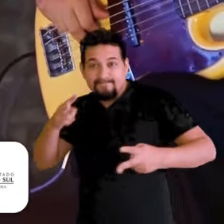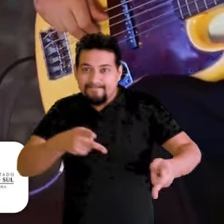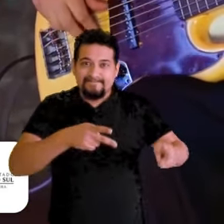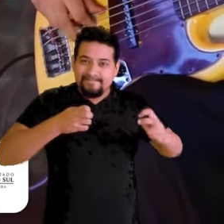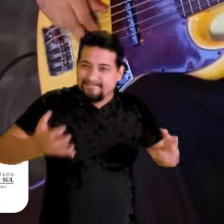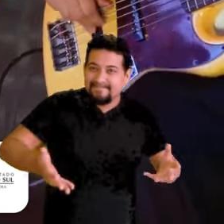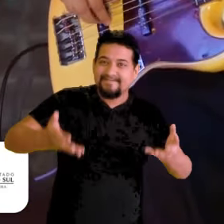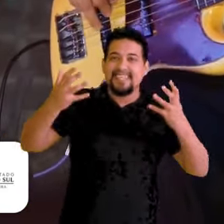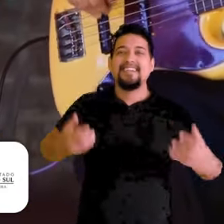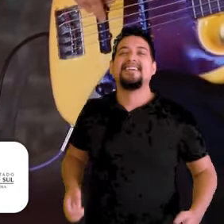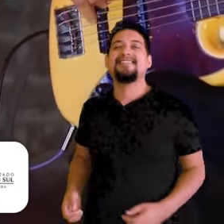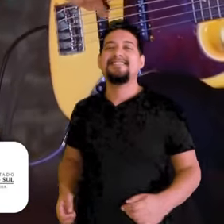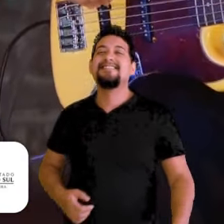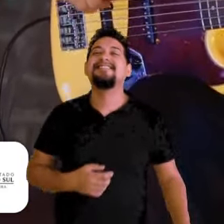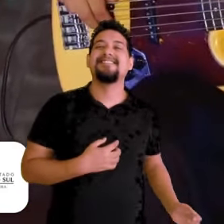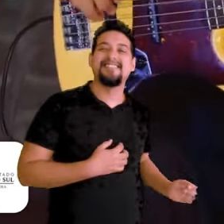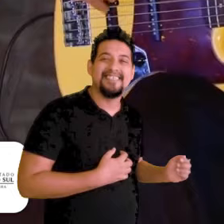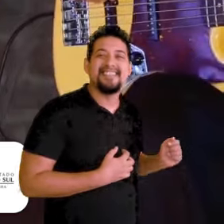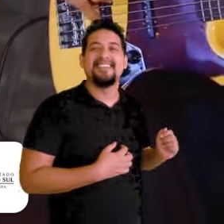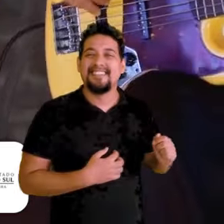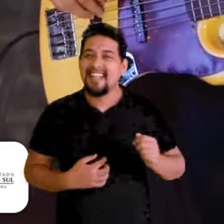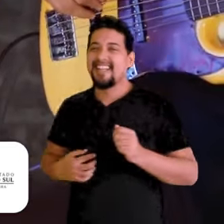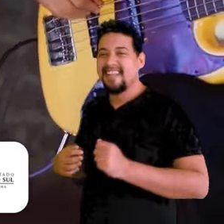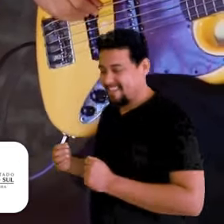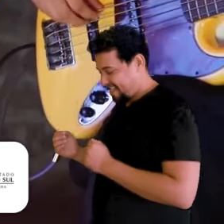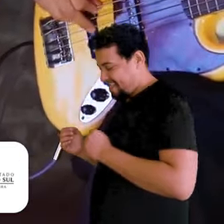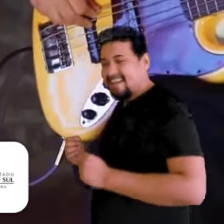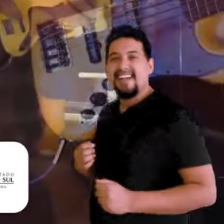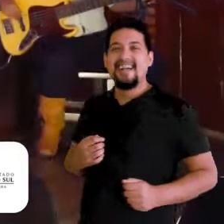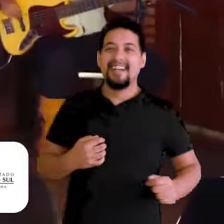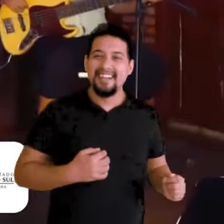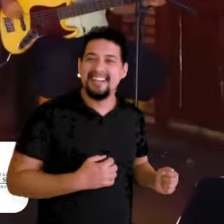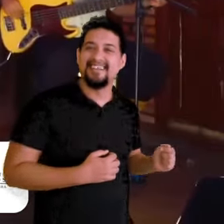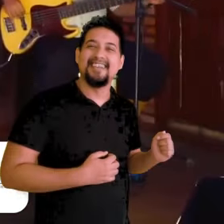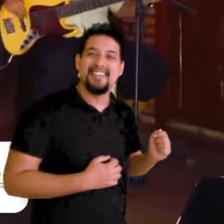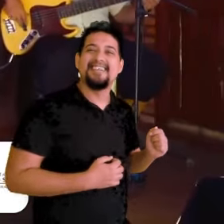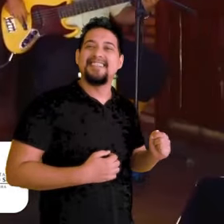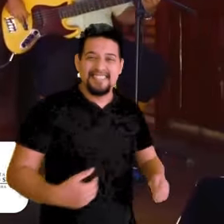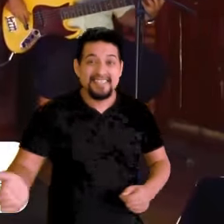Olha o